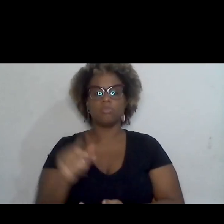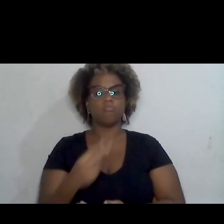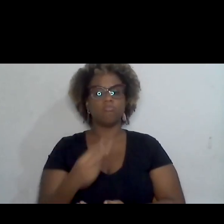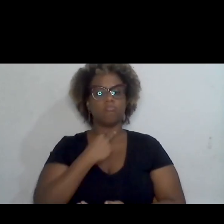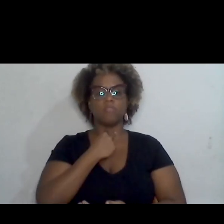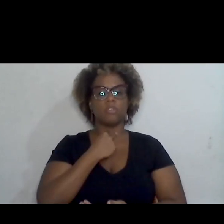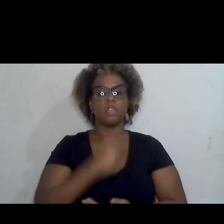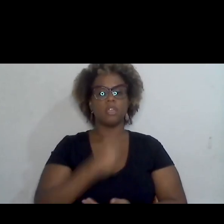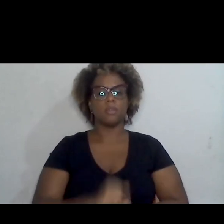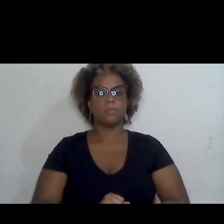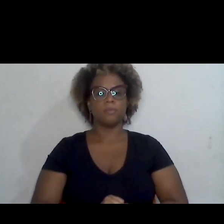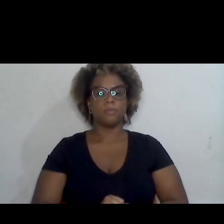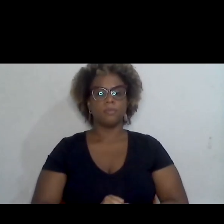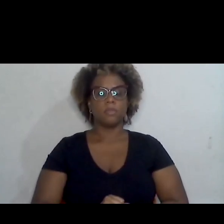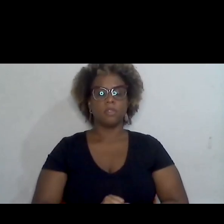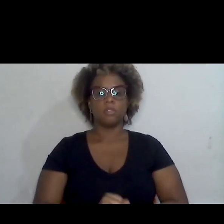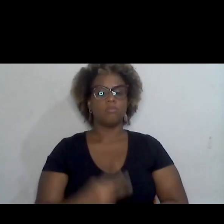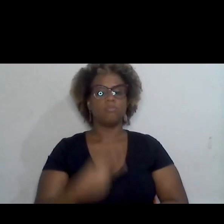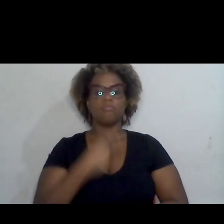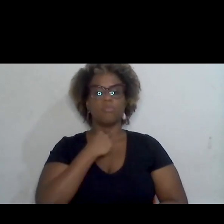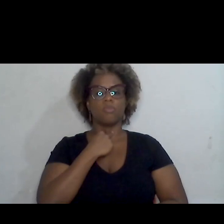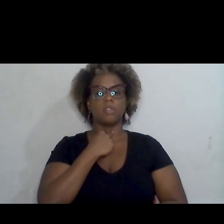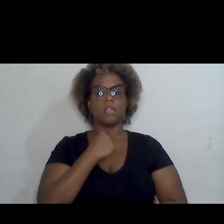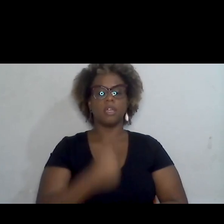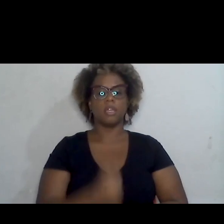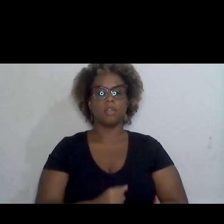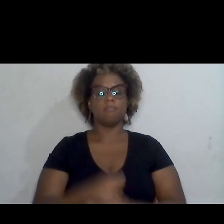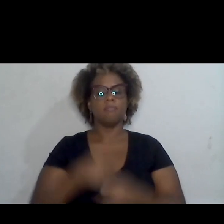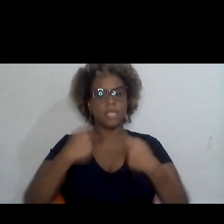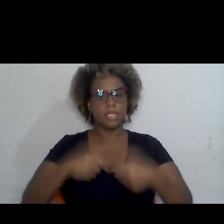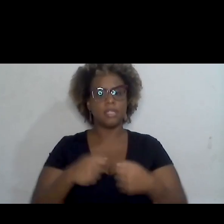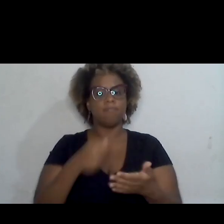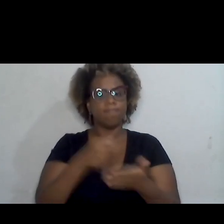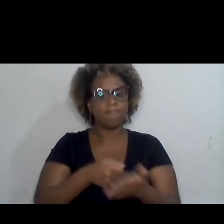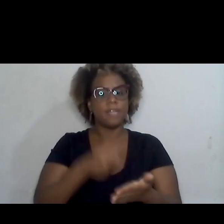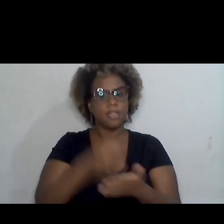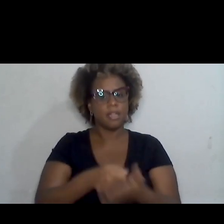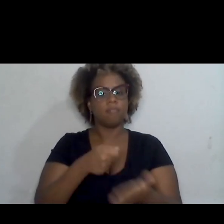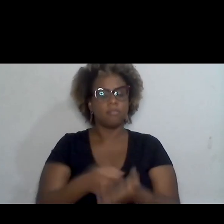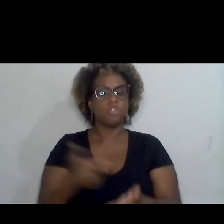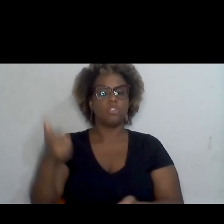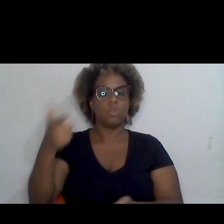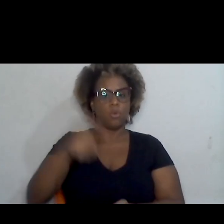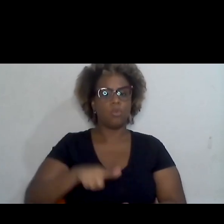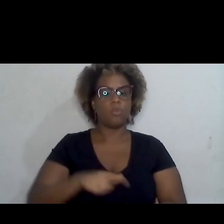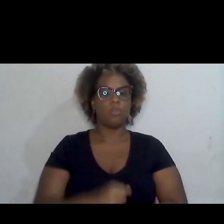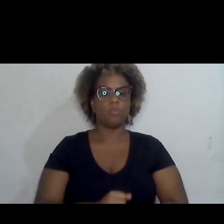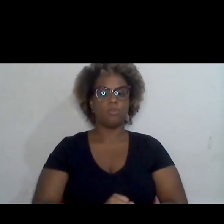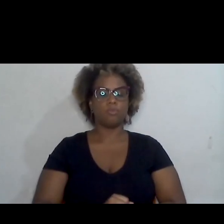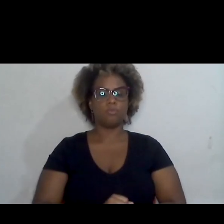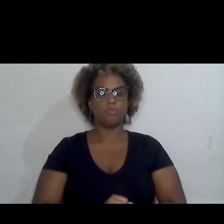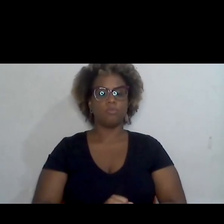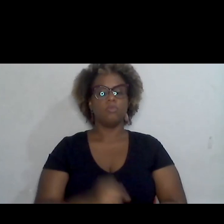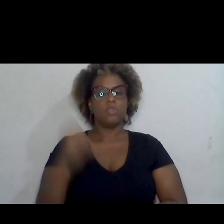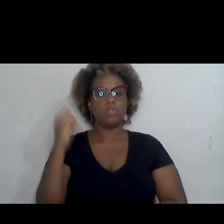enfim, nós não alcançamos sucesso, e nós tentaremos novamente, à luz do novo tempo, do novo governo federal, do novo